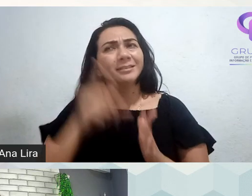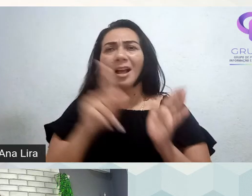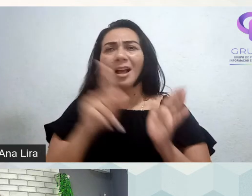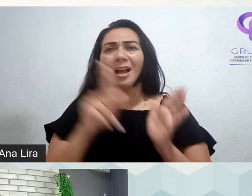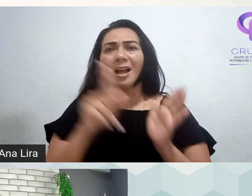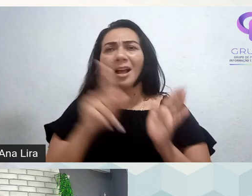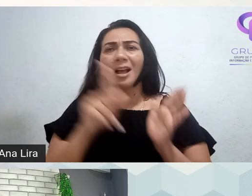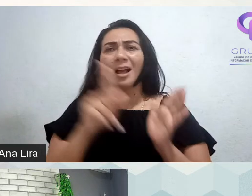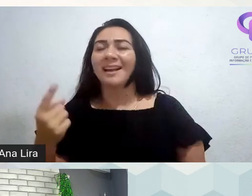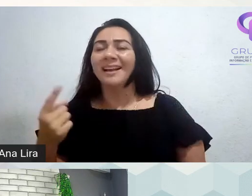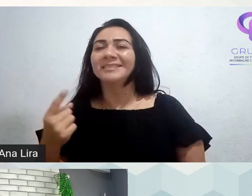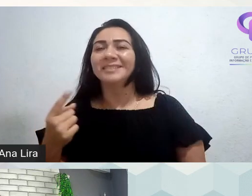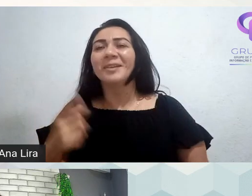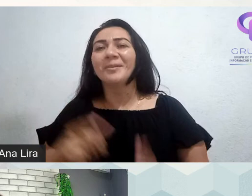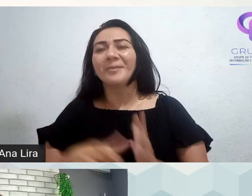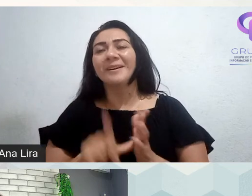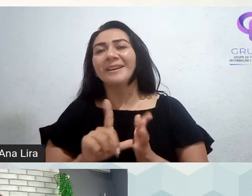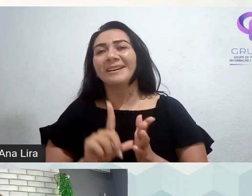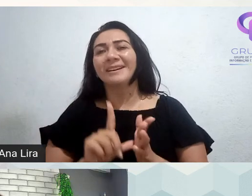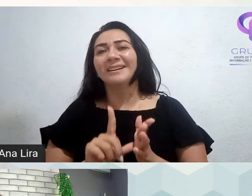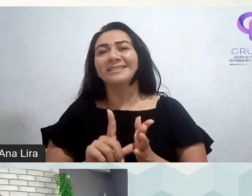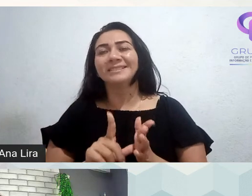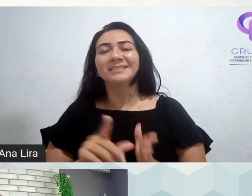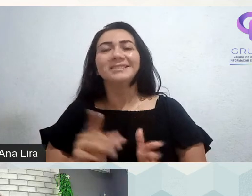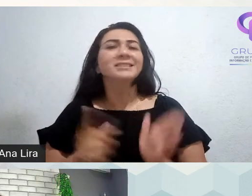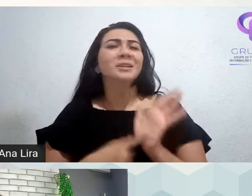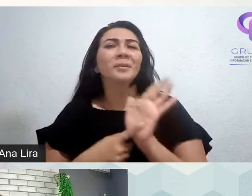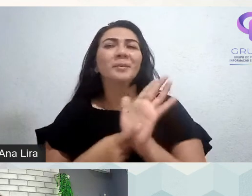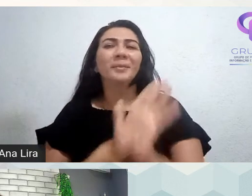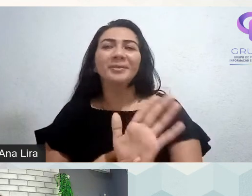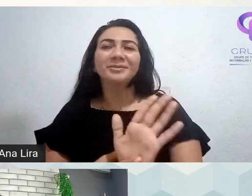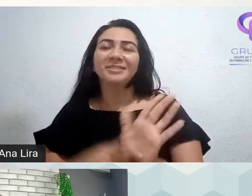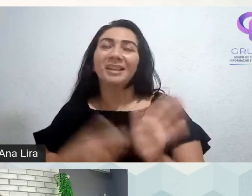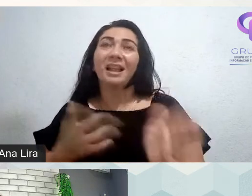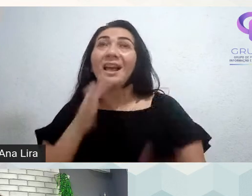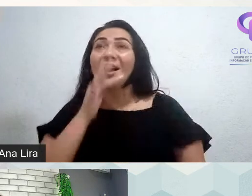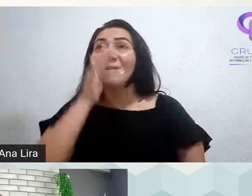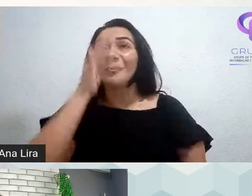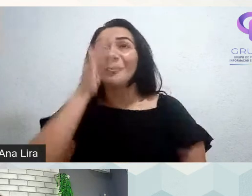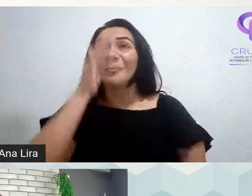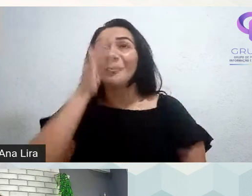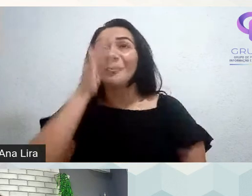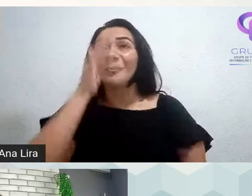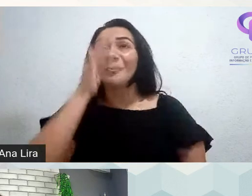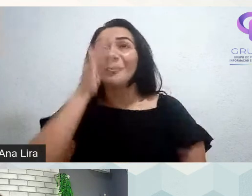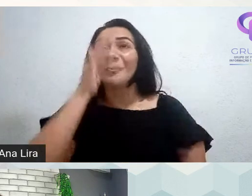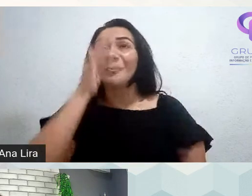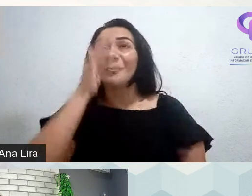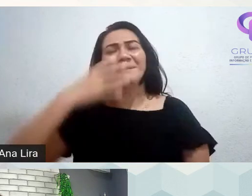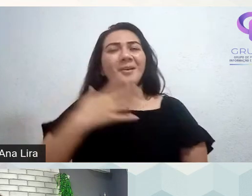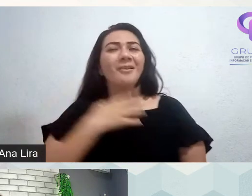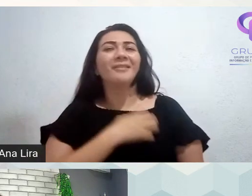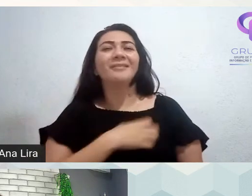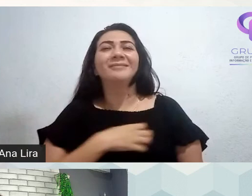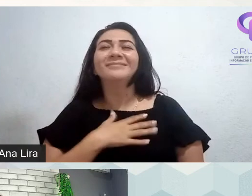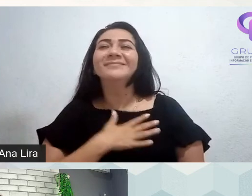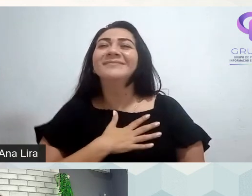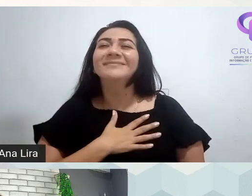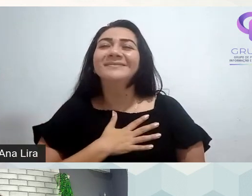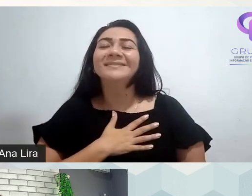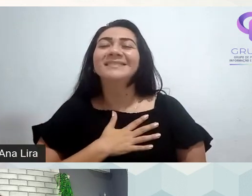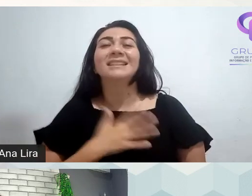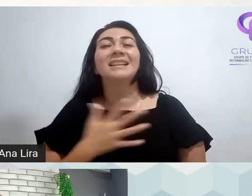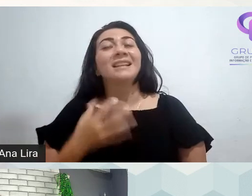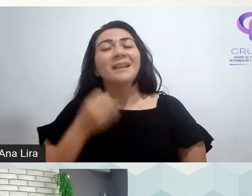vê que aquilo está sendo executado lá na frente, porque a gente, obviamente, acompanha as redes sociais dos nossos proponentes, né,